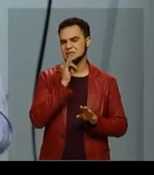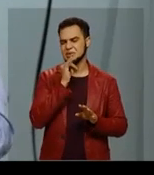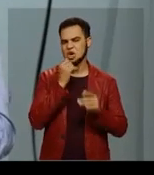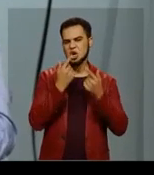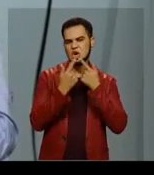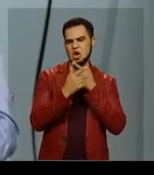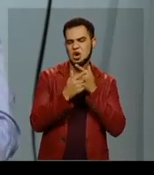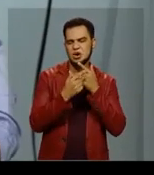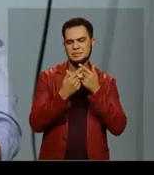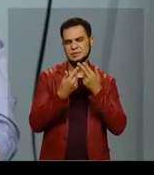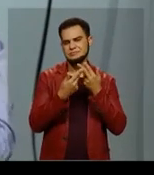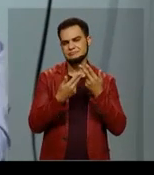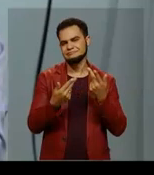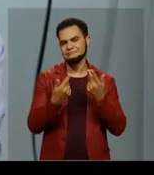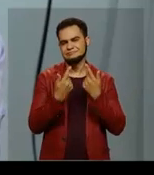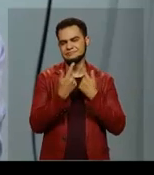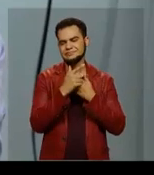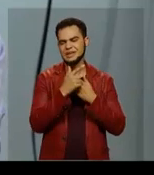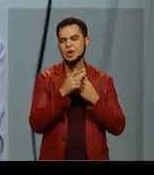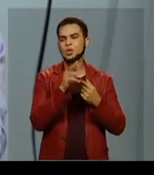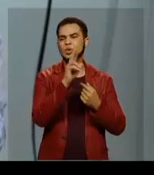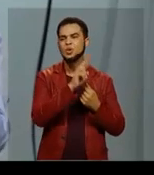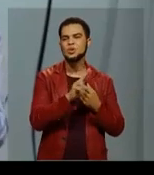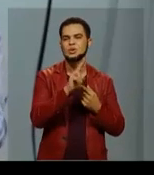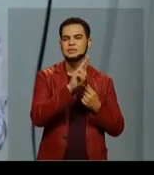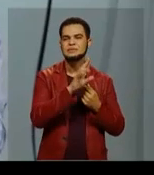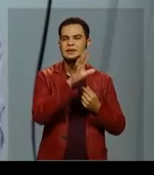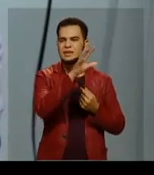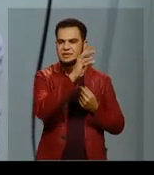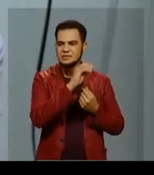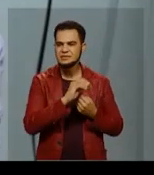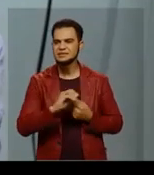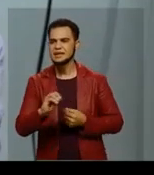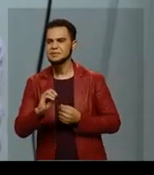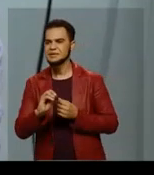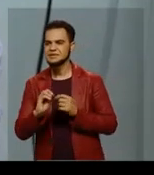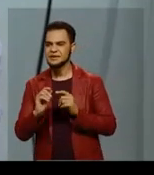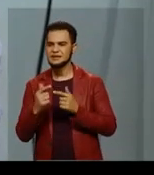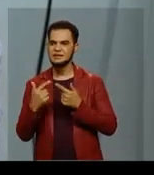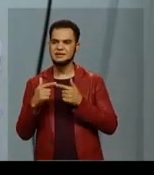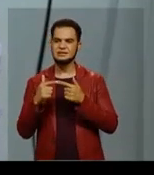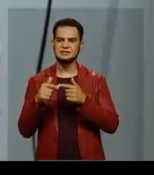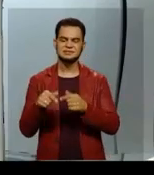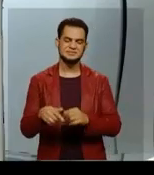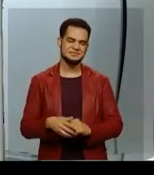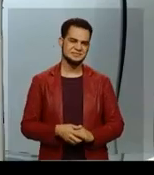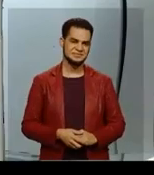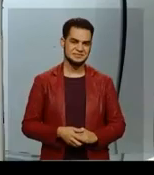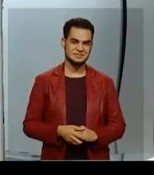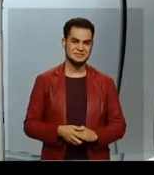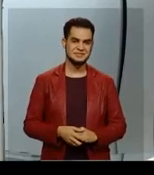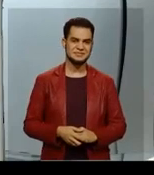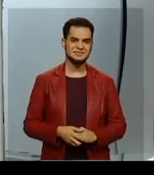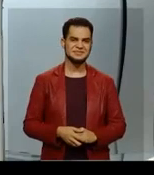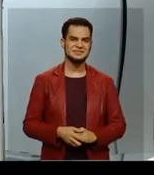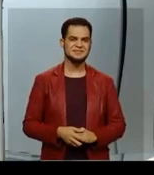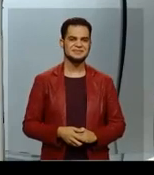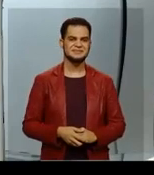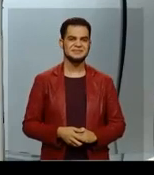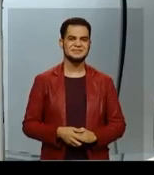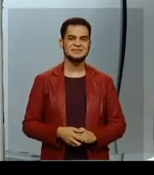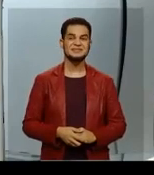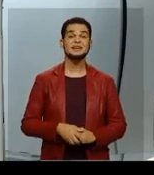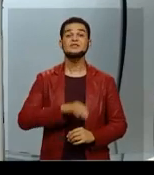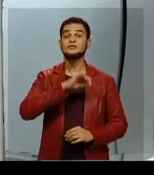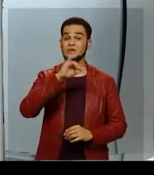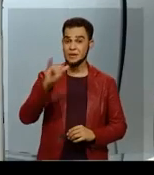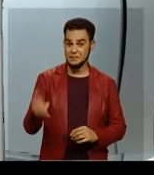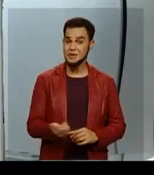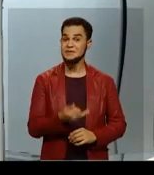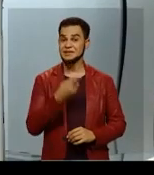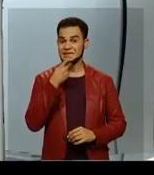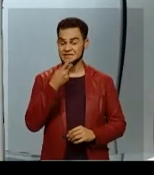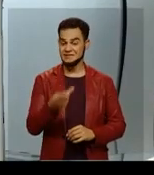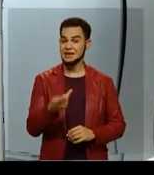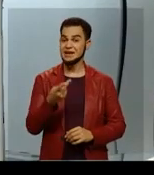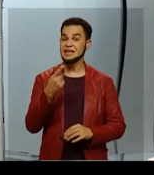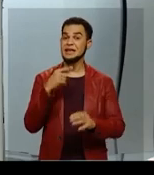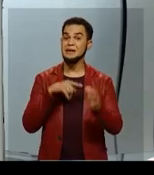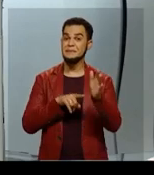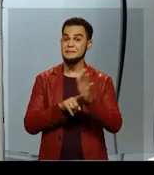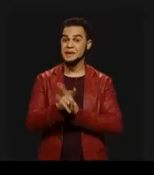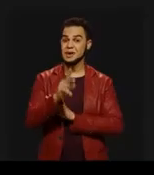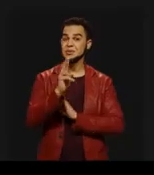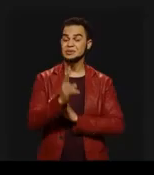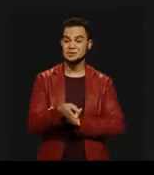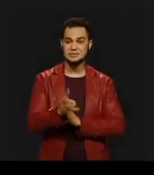eles usam aquela ambiguidade para dar graça na coisa. Vou aproveitar a fala do professor Fernando e puxar a próxima pergunta, que é